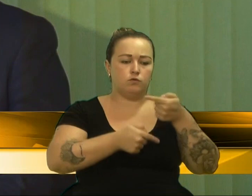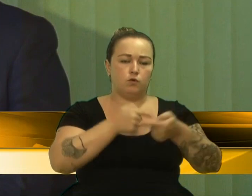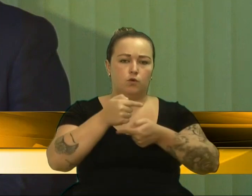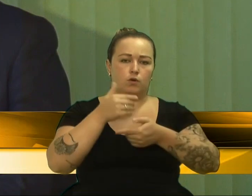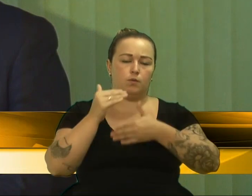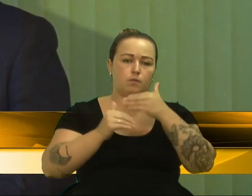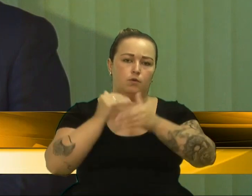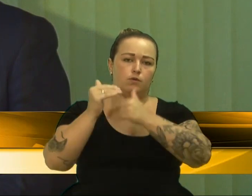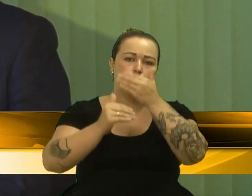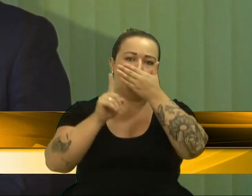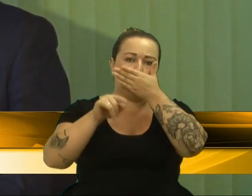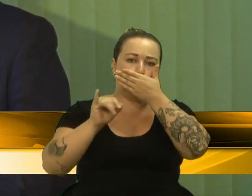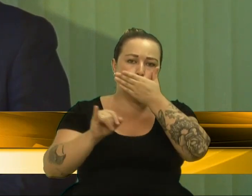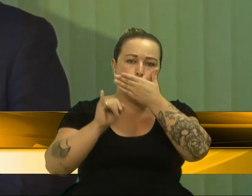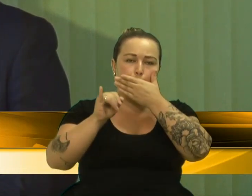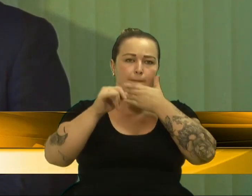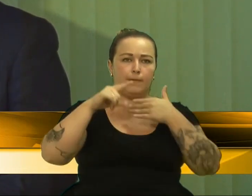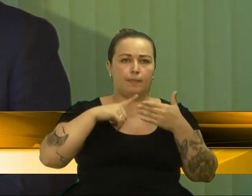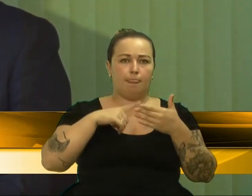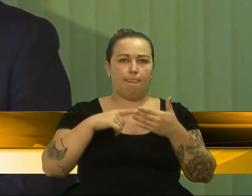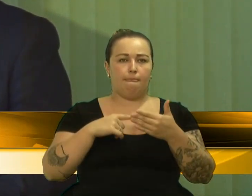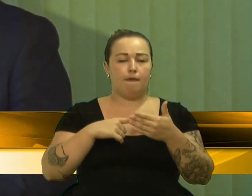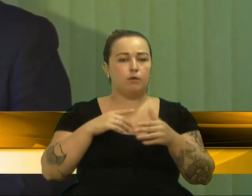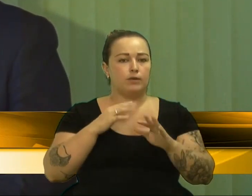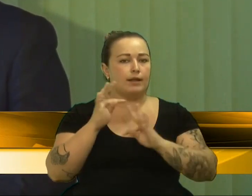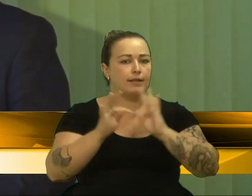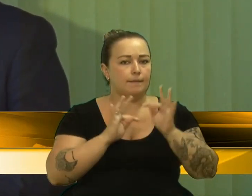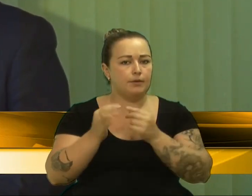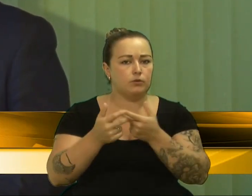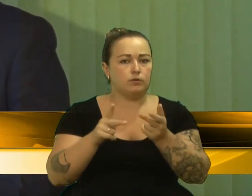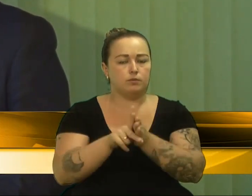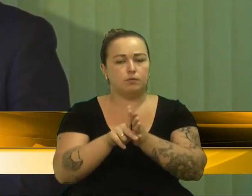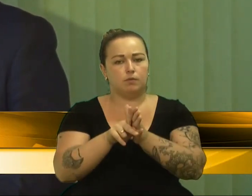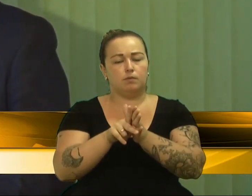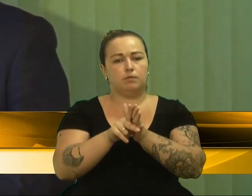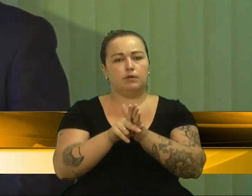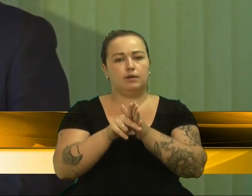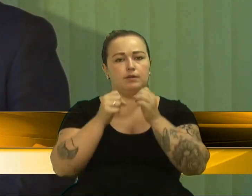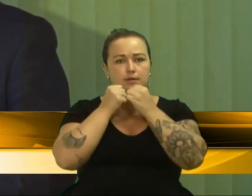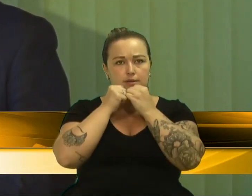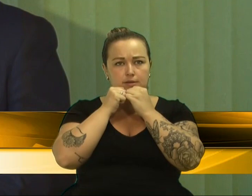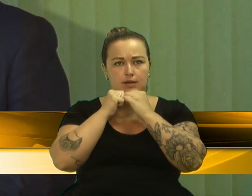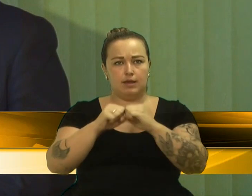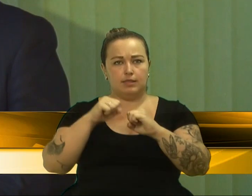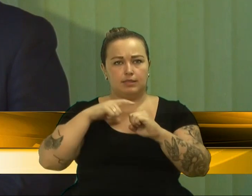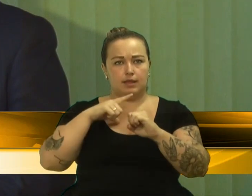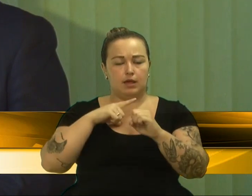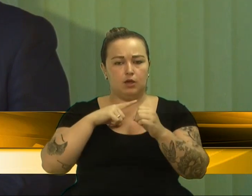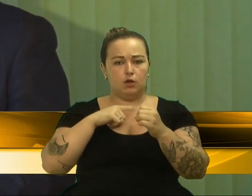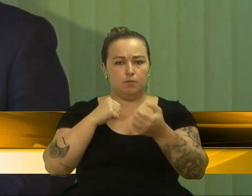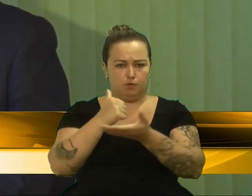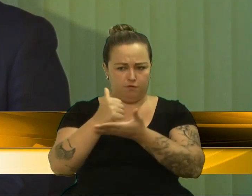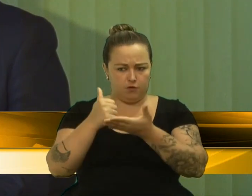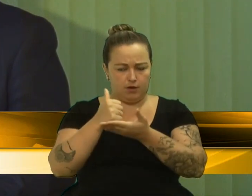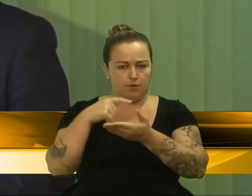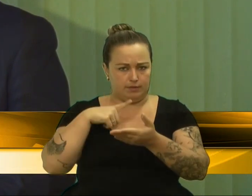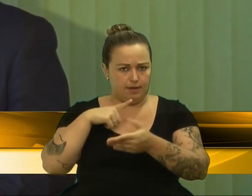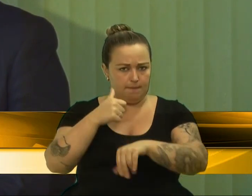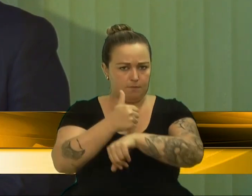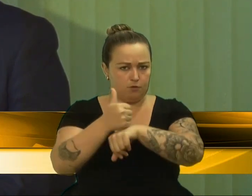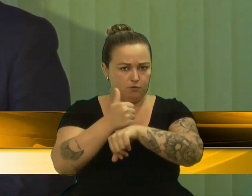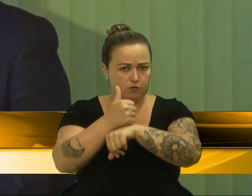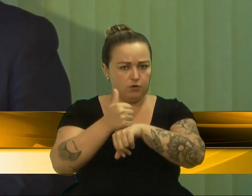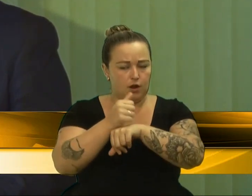estatísticas sobre a eficácia ou ineficiência dos tratamentos? E 8. A Secretaria possui uma equipe multidisciplinar de profissionais que atuam nesses casos, anexar